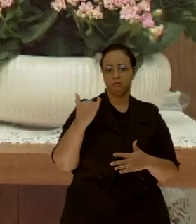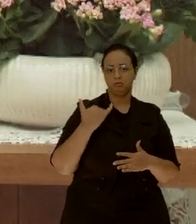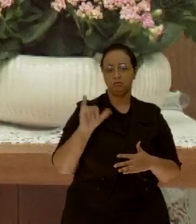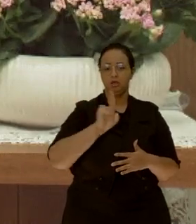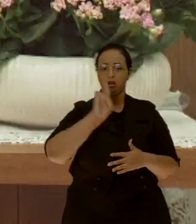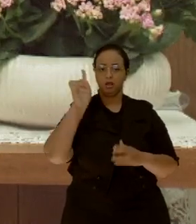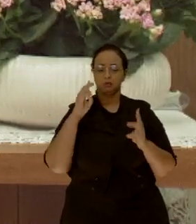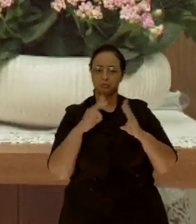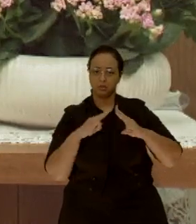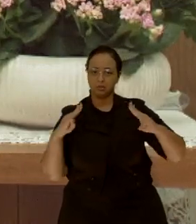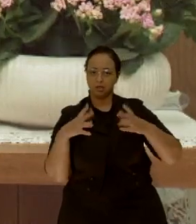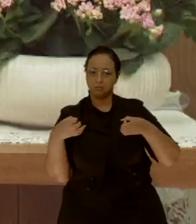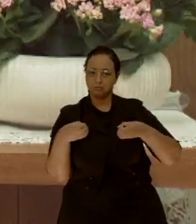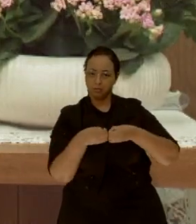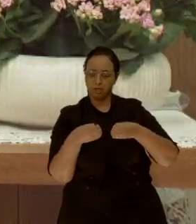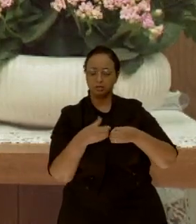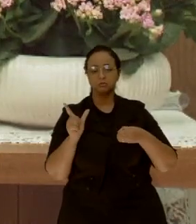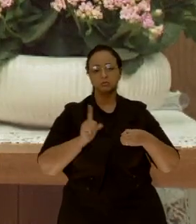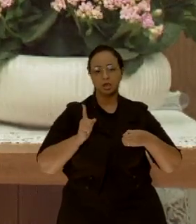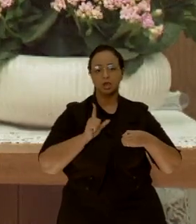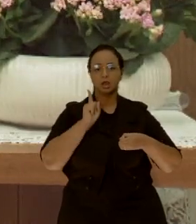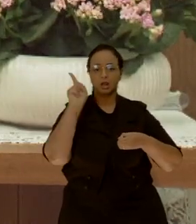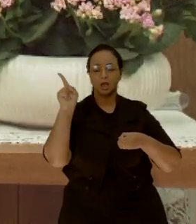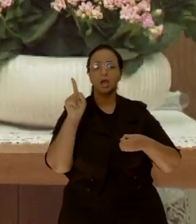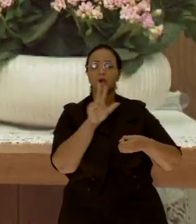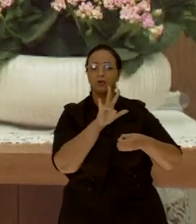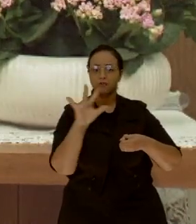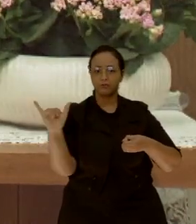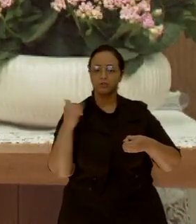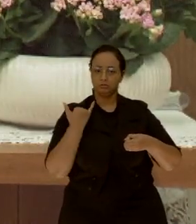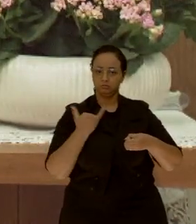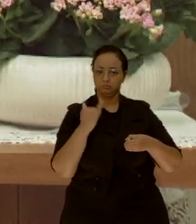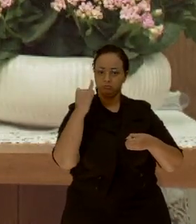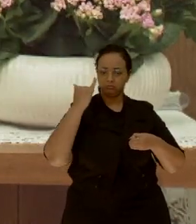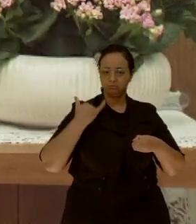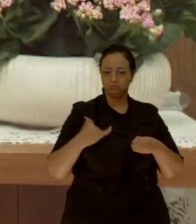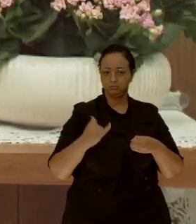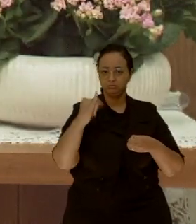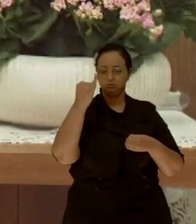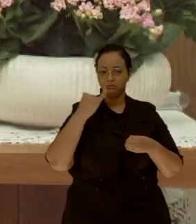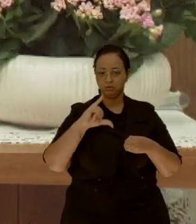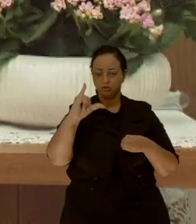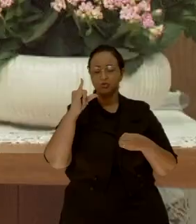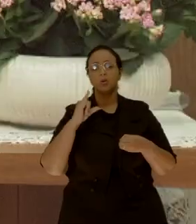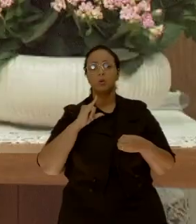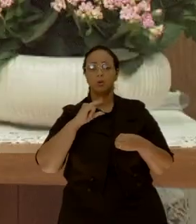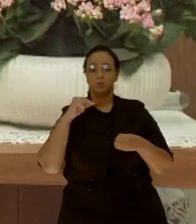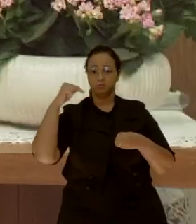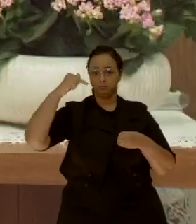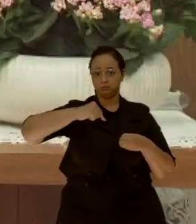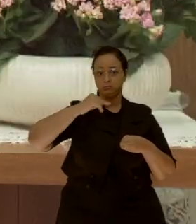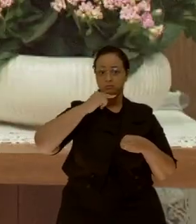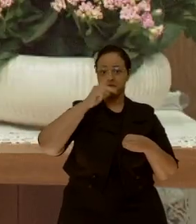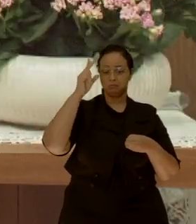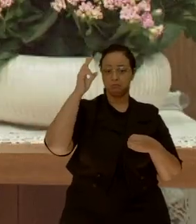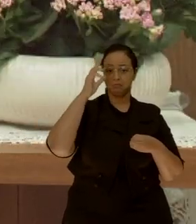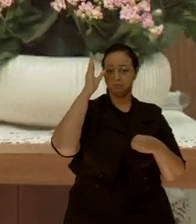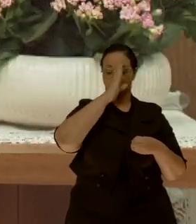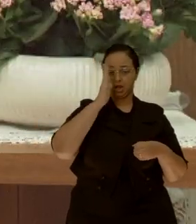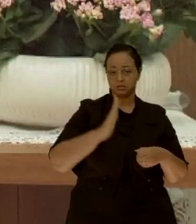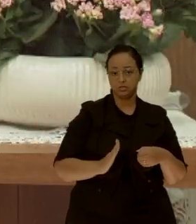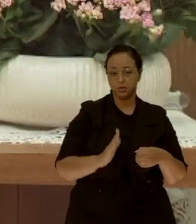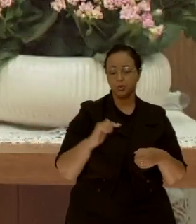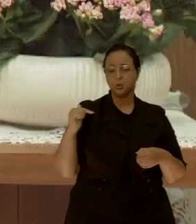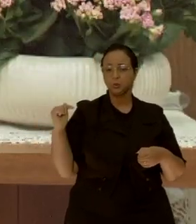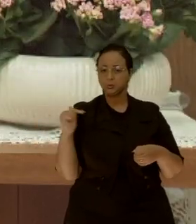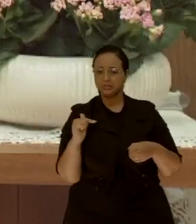Manaim. Nós vamos ter energia elétrica. O Brasil é um país que